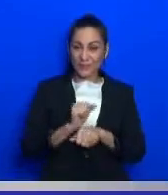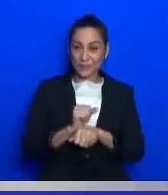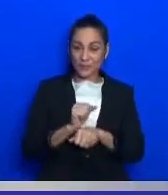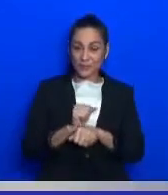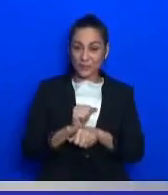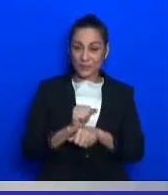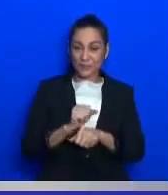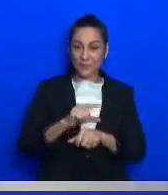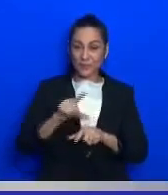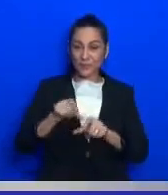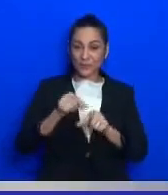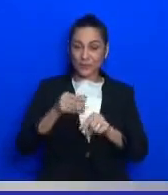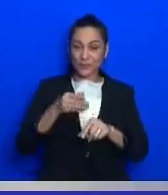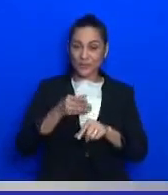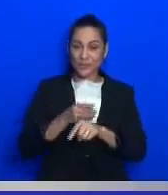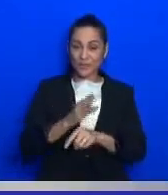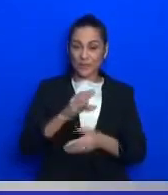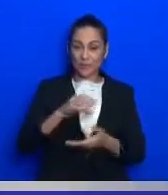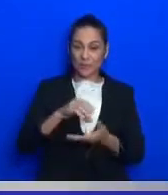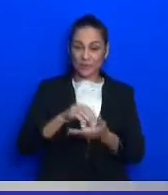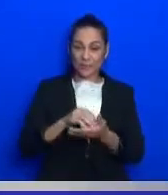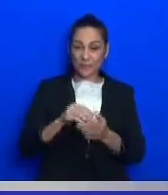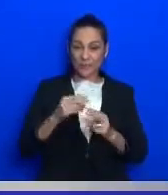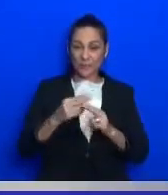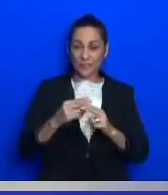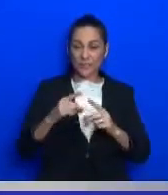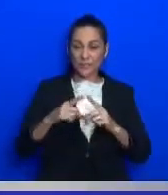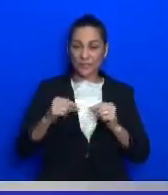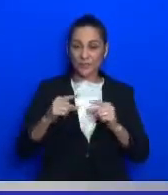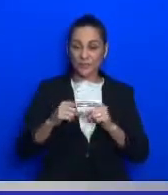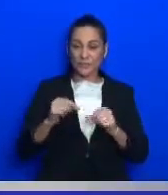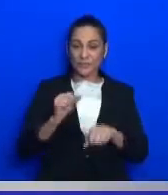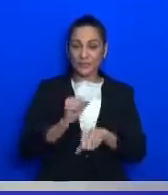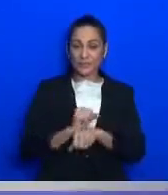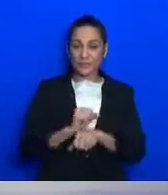Aguardando apenas agora a validação do sorteio com a matriz da Caixa em Brasília. Sorteio validado!